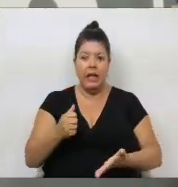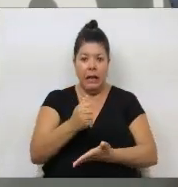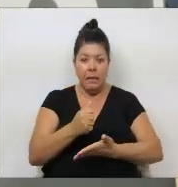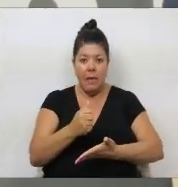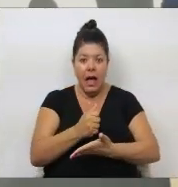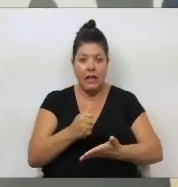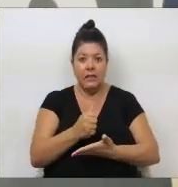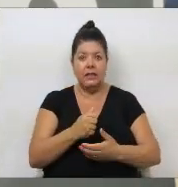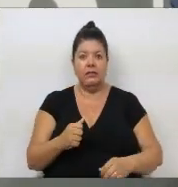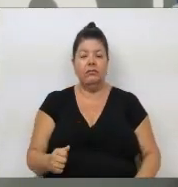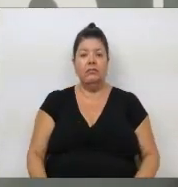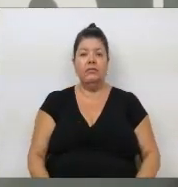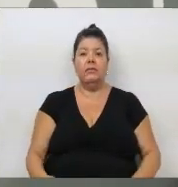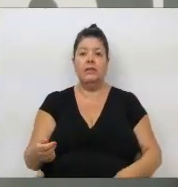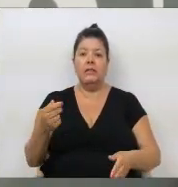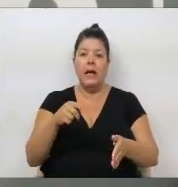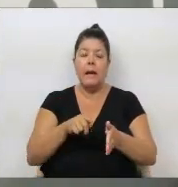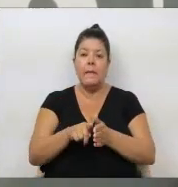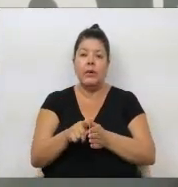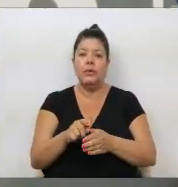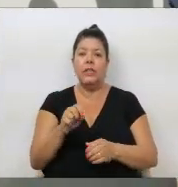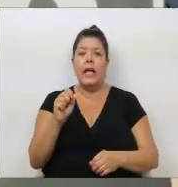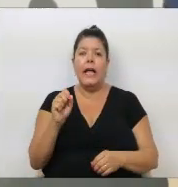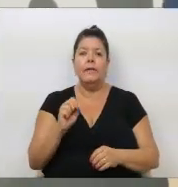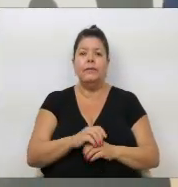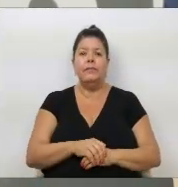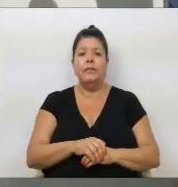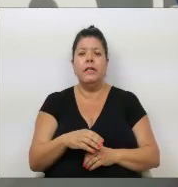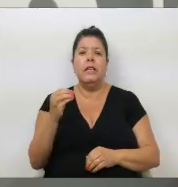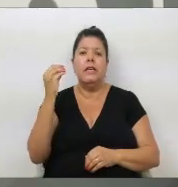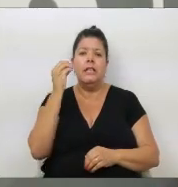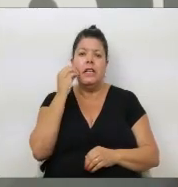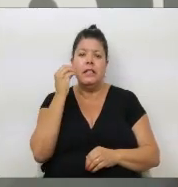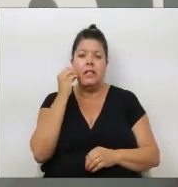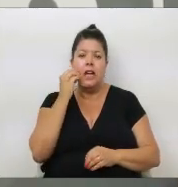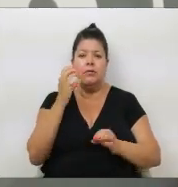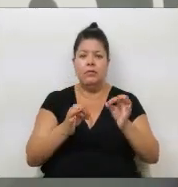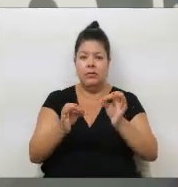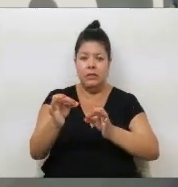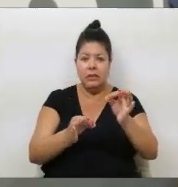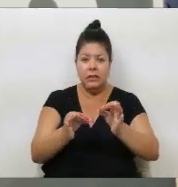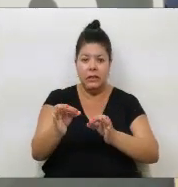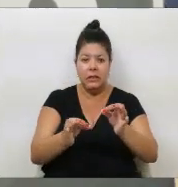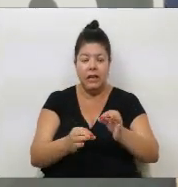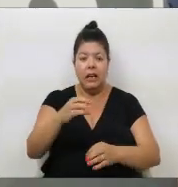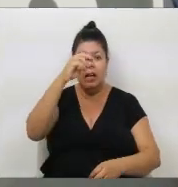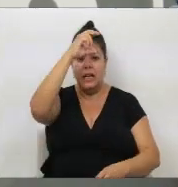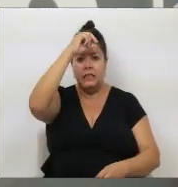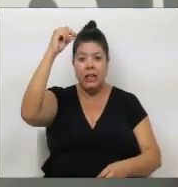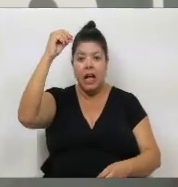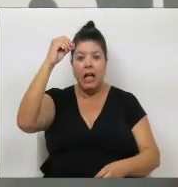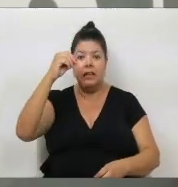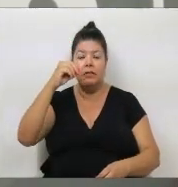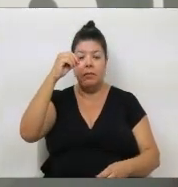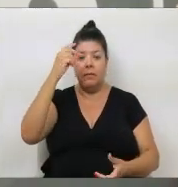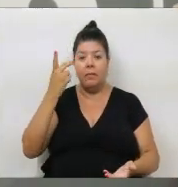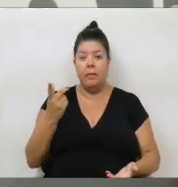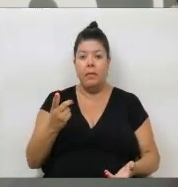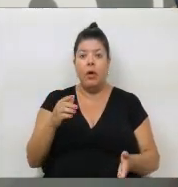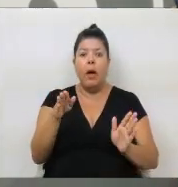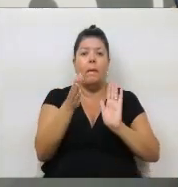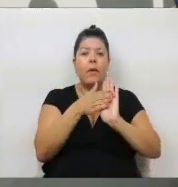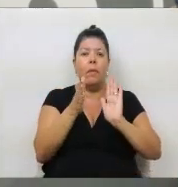propostas da administração anterior, houve tentativa, mas não se avançou tanto quanto o prefeito desejava. Quais são as propostas, como